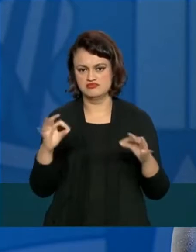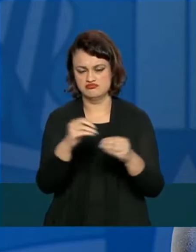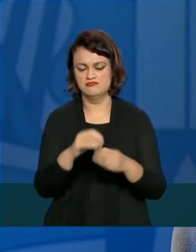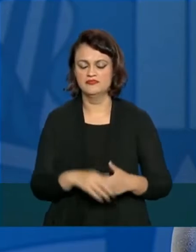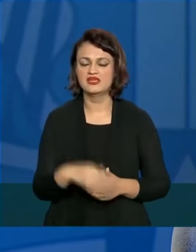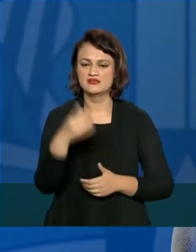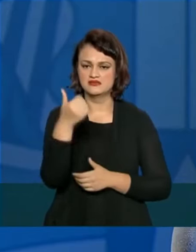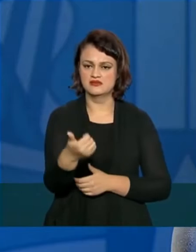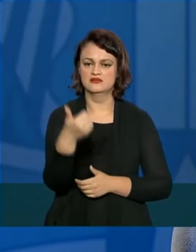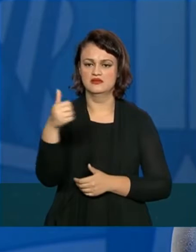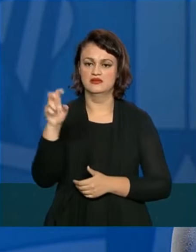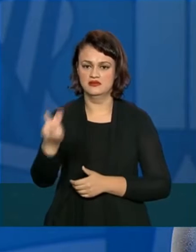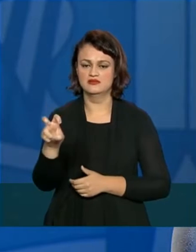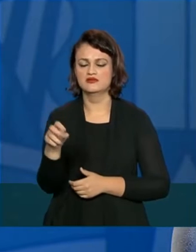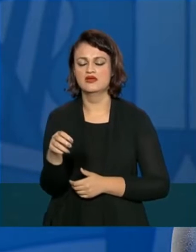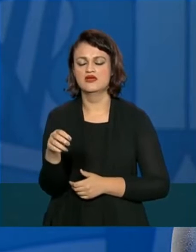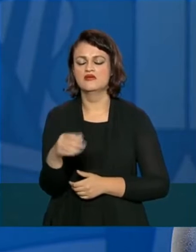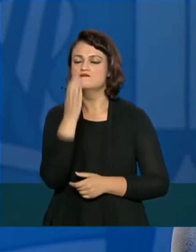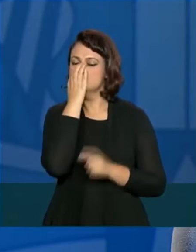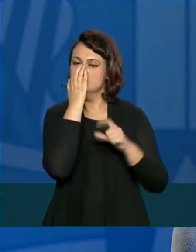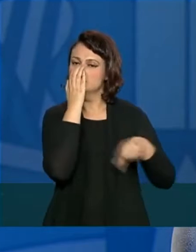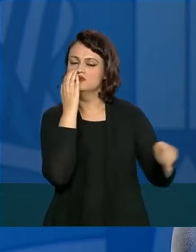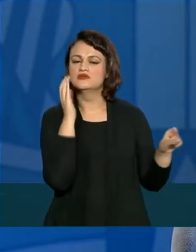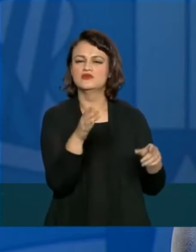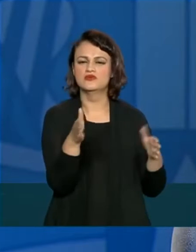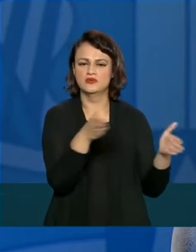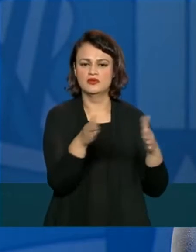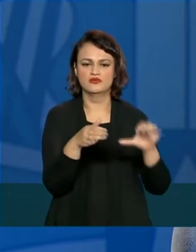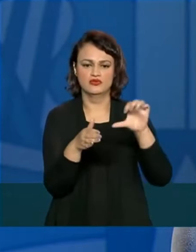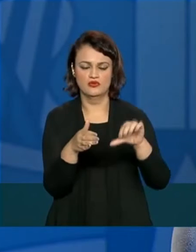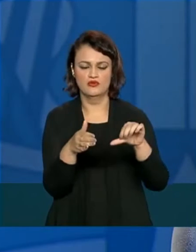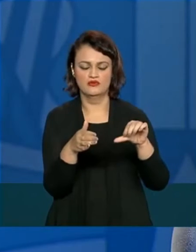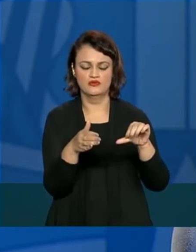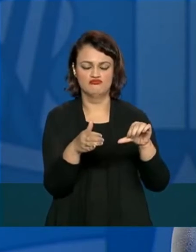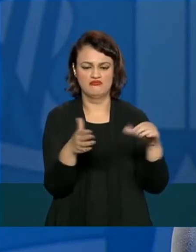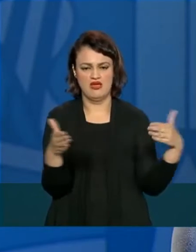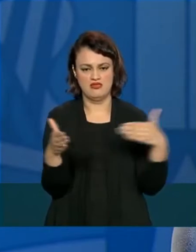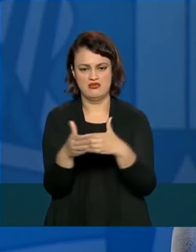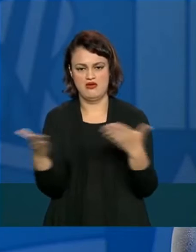115 ventiladores do total foram entregues entre 9 de junho e 15 de junho.